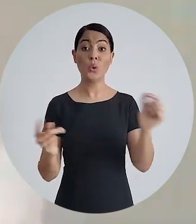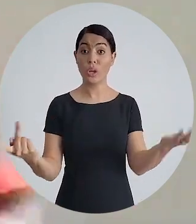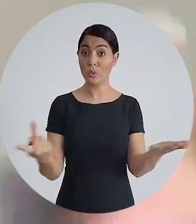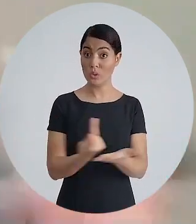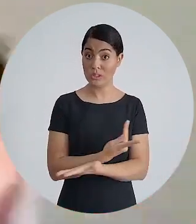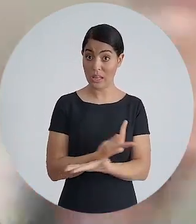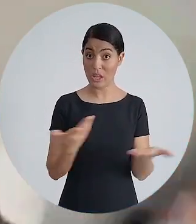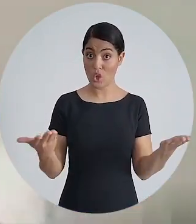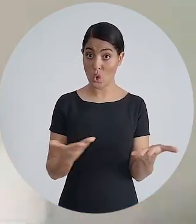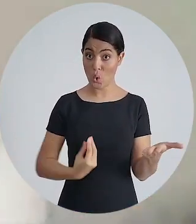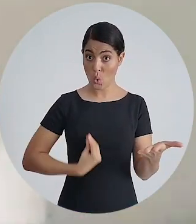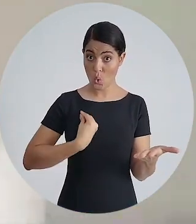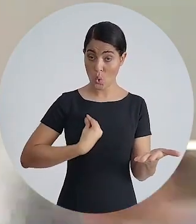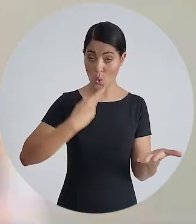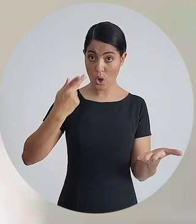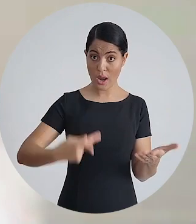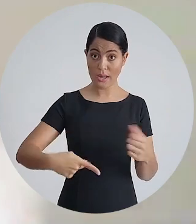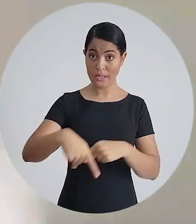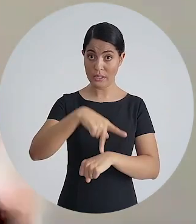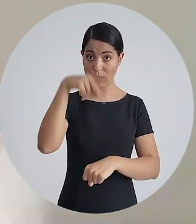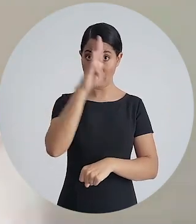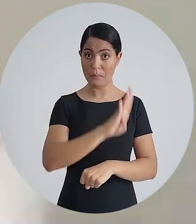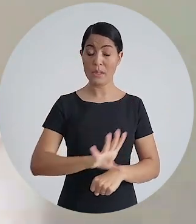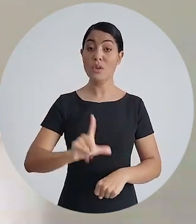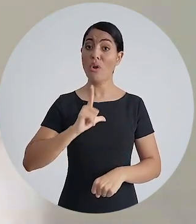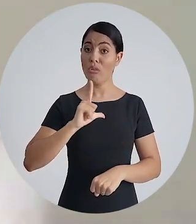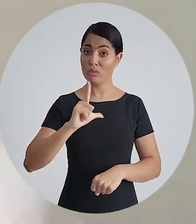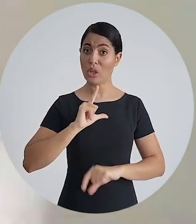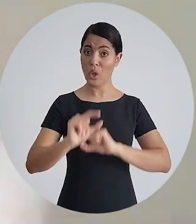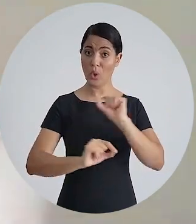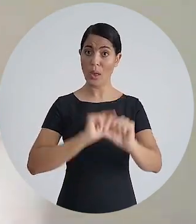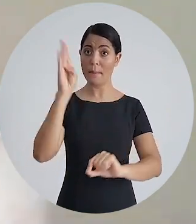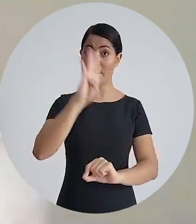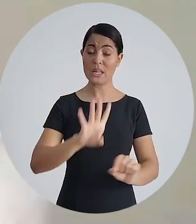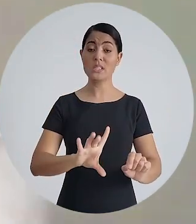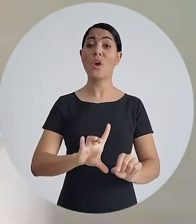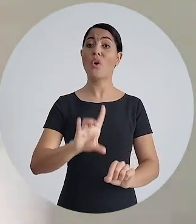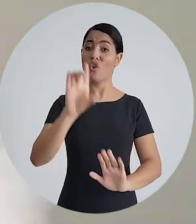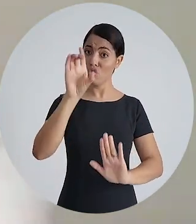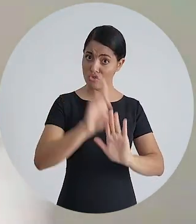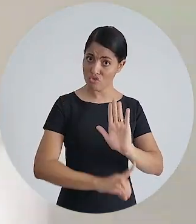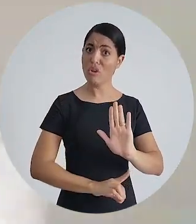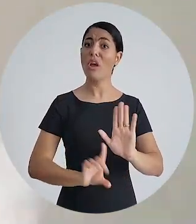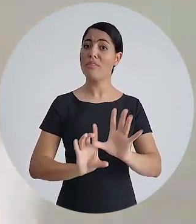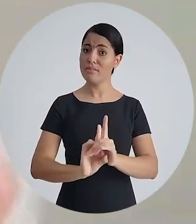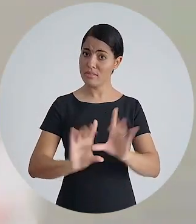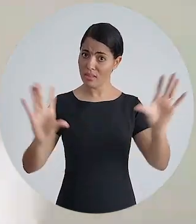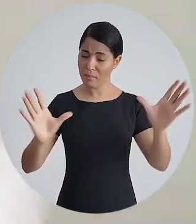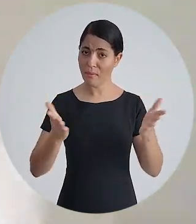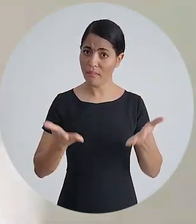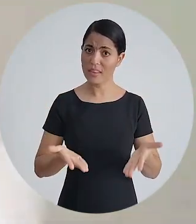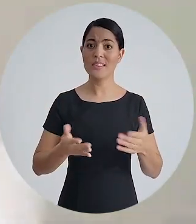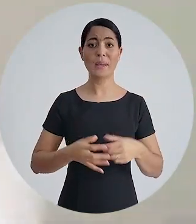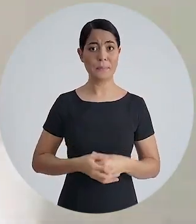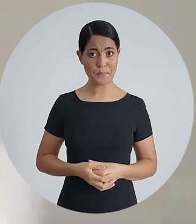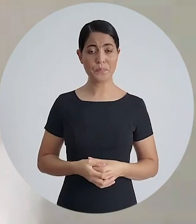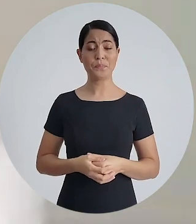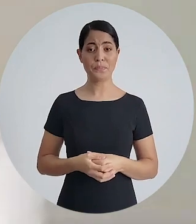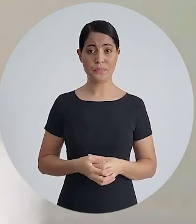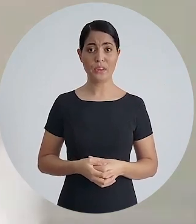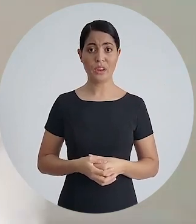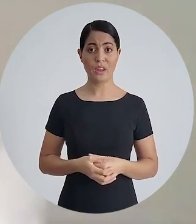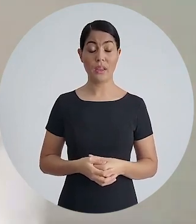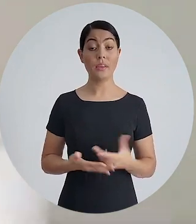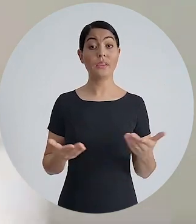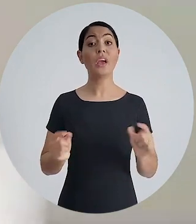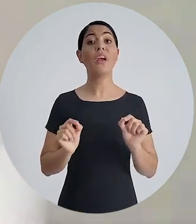Brasil prevalece, nós temos ali o Estado Democrático de Direito. Esse Estado Democrático de Direito que